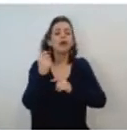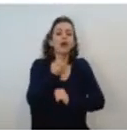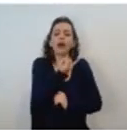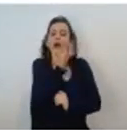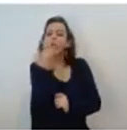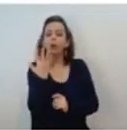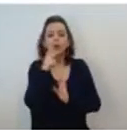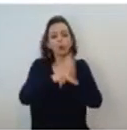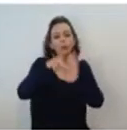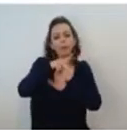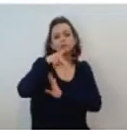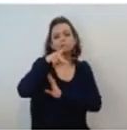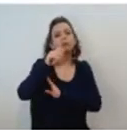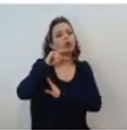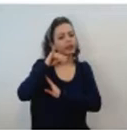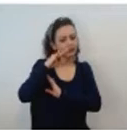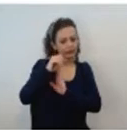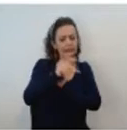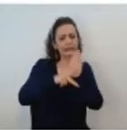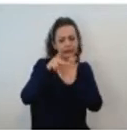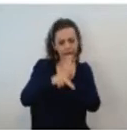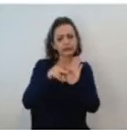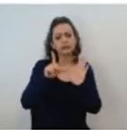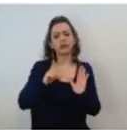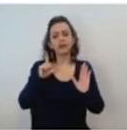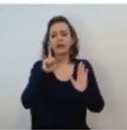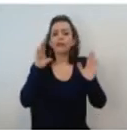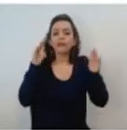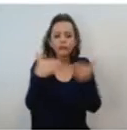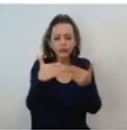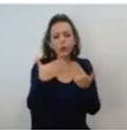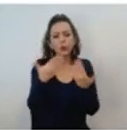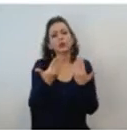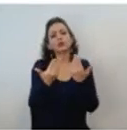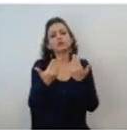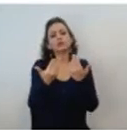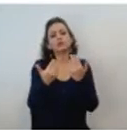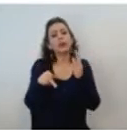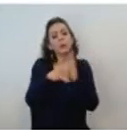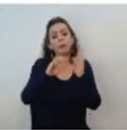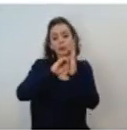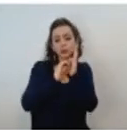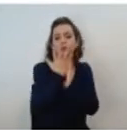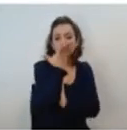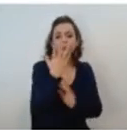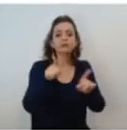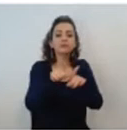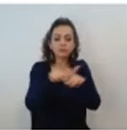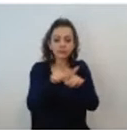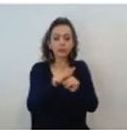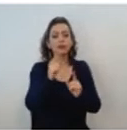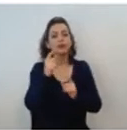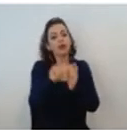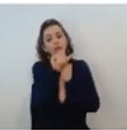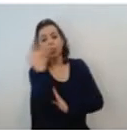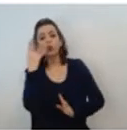questão de sustentabilidade partes interessadas que é políticas específicas de relacionamento com os nossos principais stakeholders